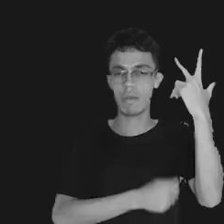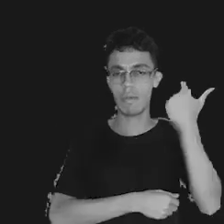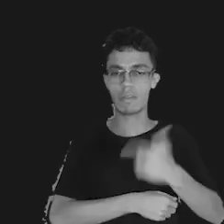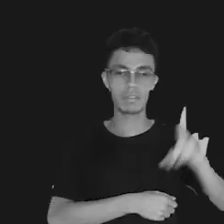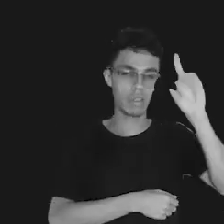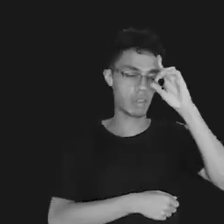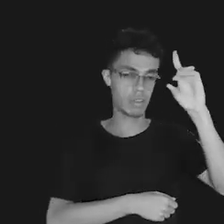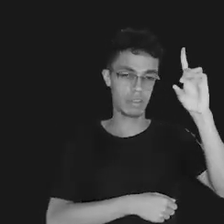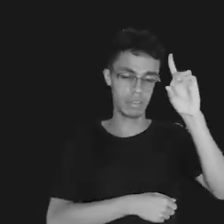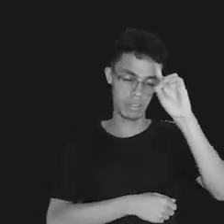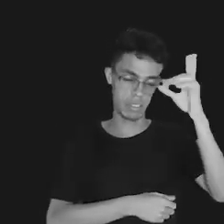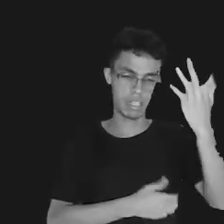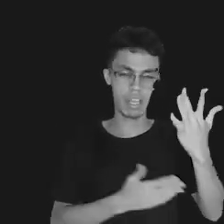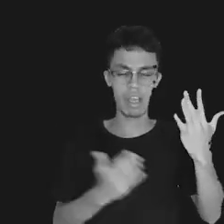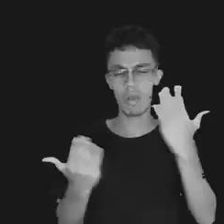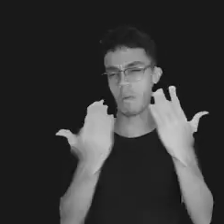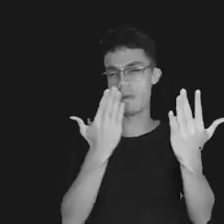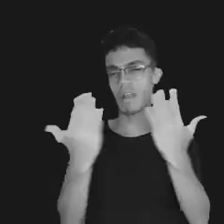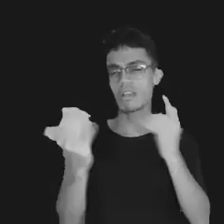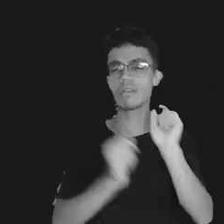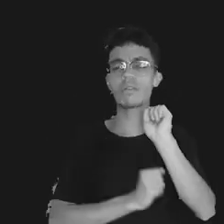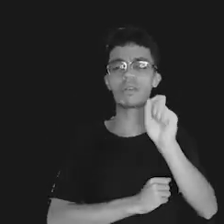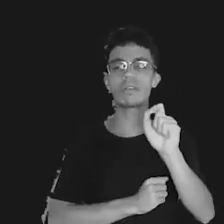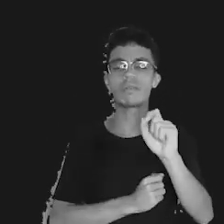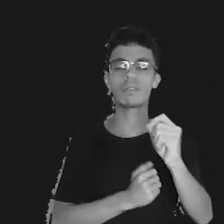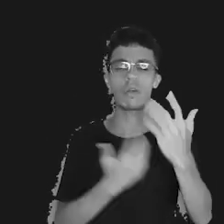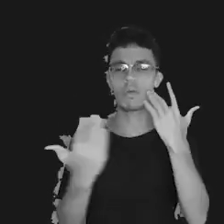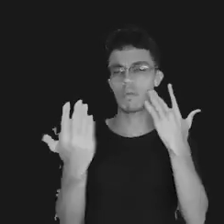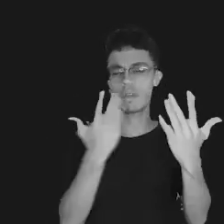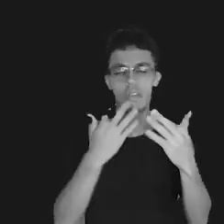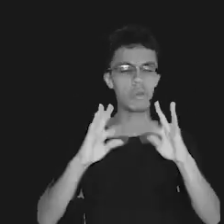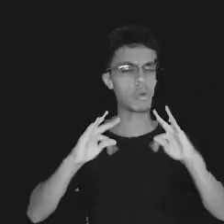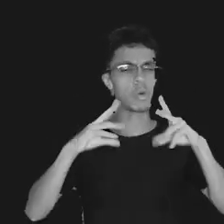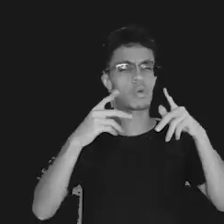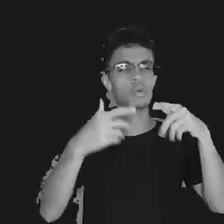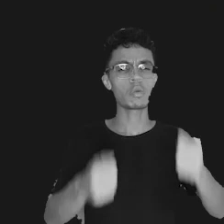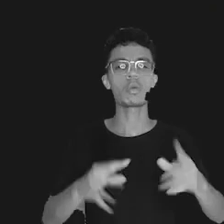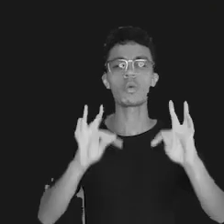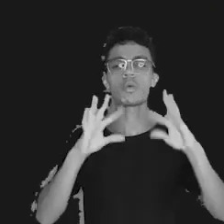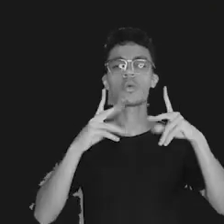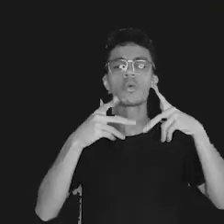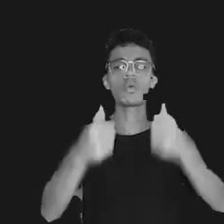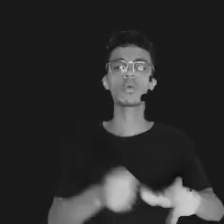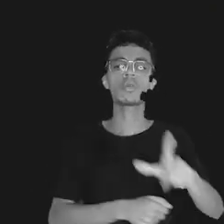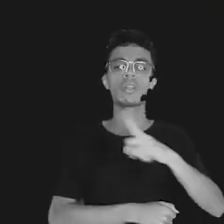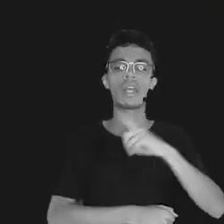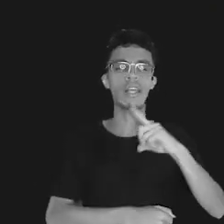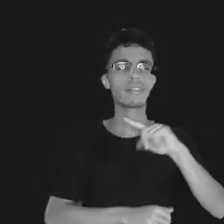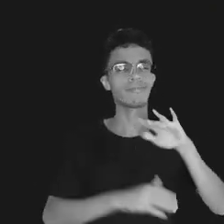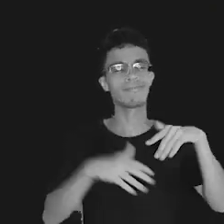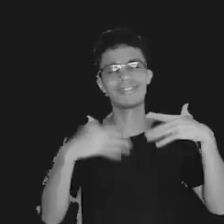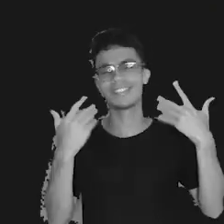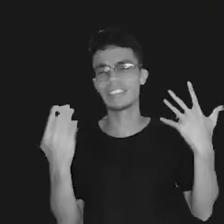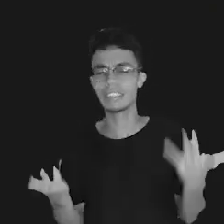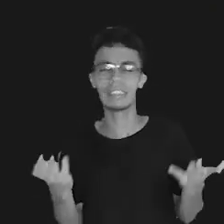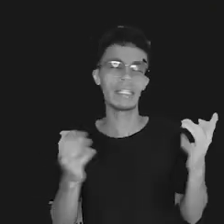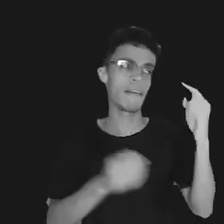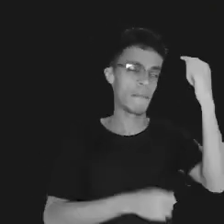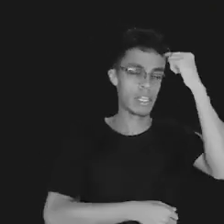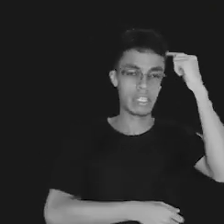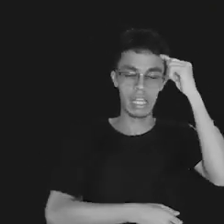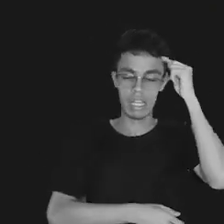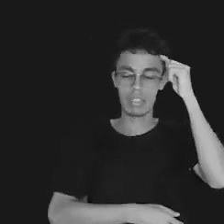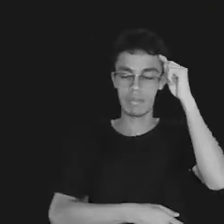premente? Mas comparada com o quê? Com tudo, com tudo! Talvez bem